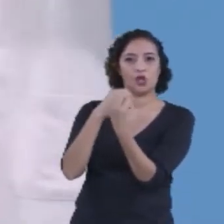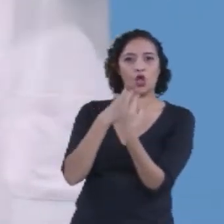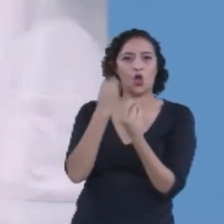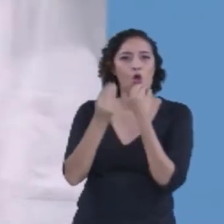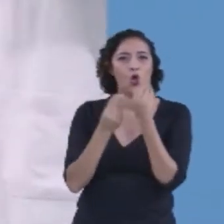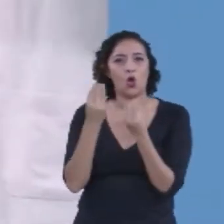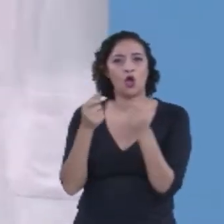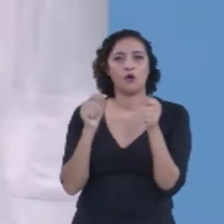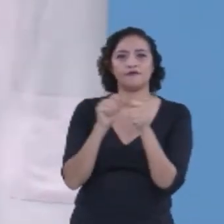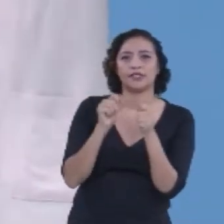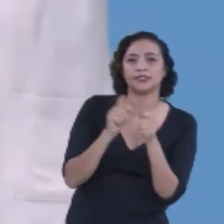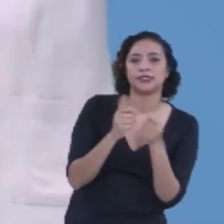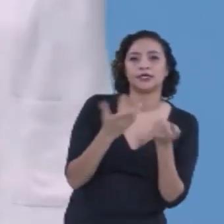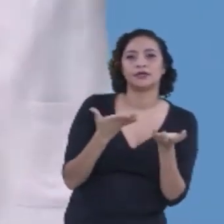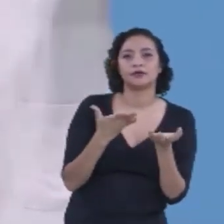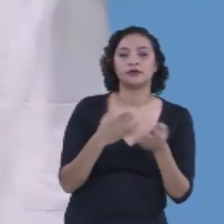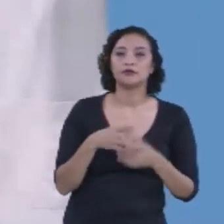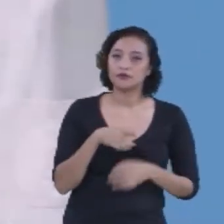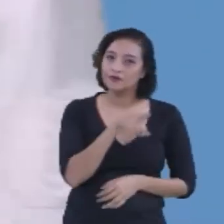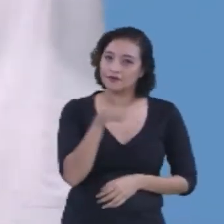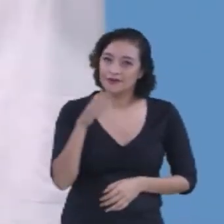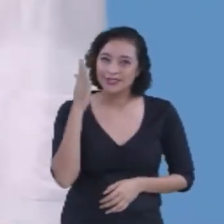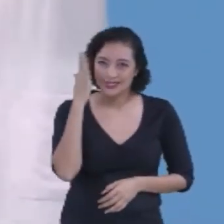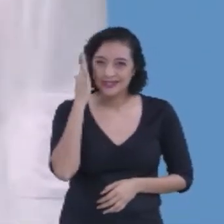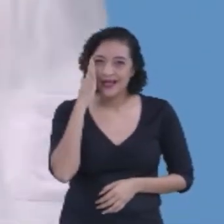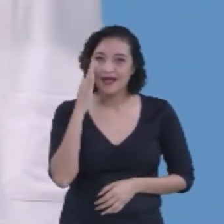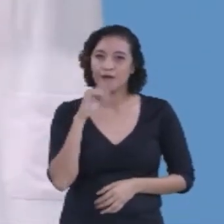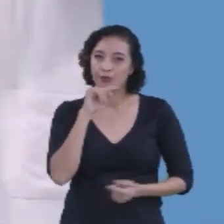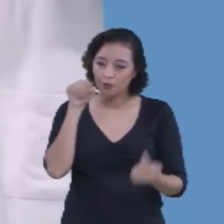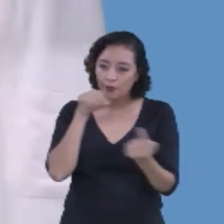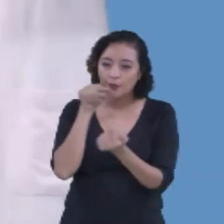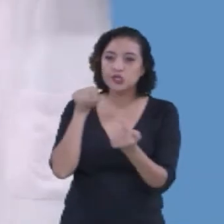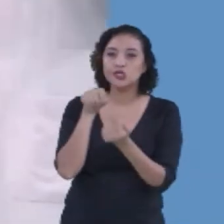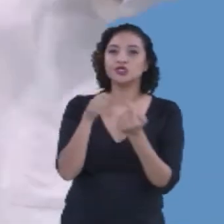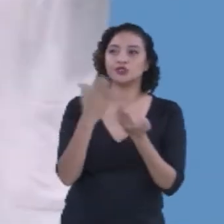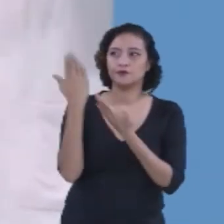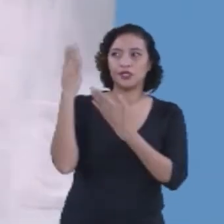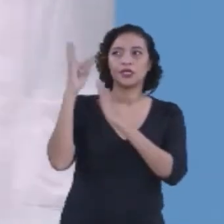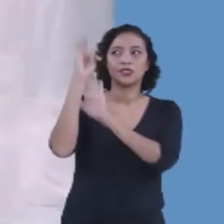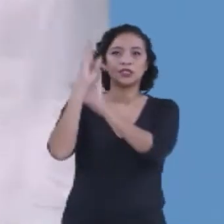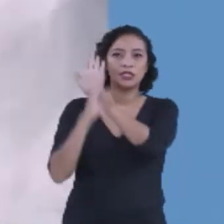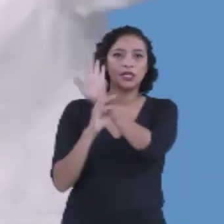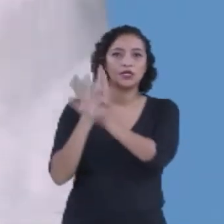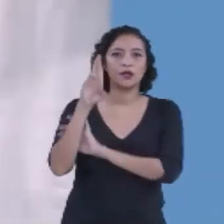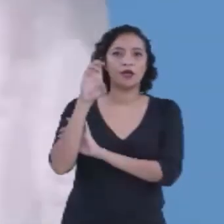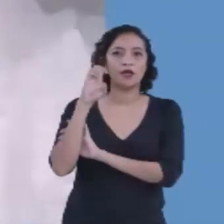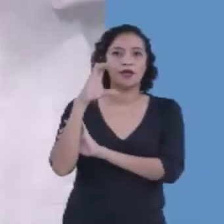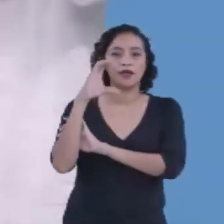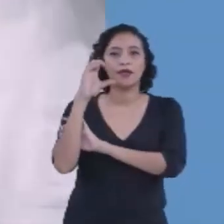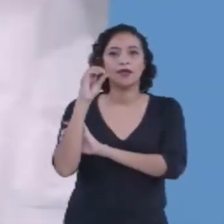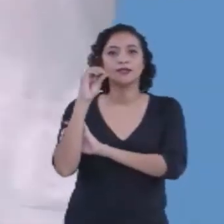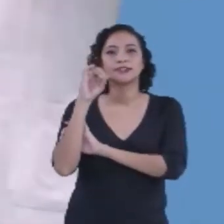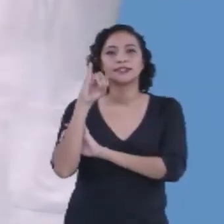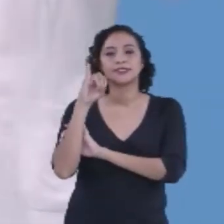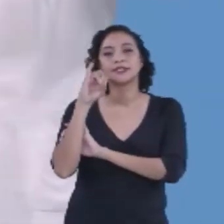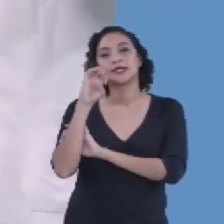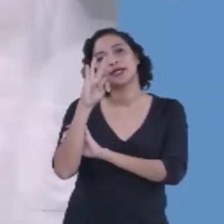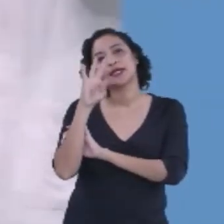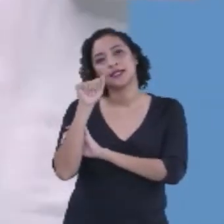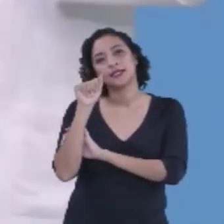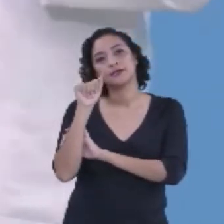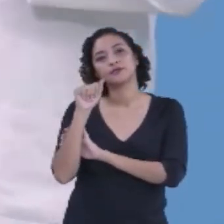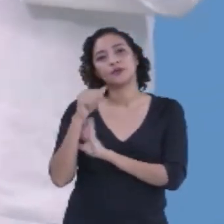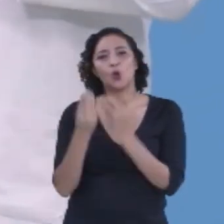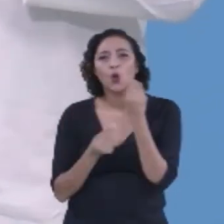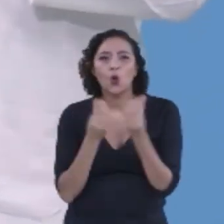algo. Então, a gente sabe que a receita tem essa finalidade, mostrar para você como fazer alguma coisa, como fazer